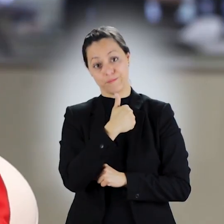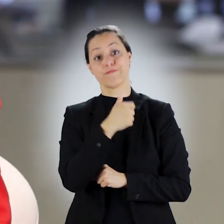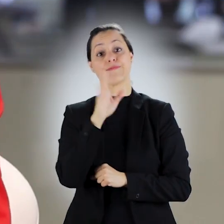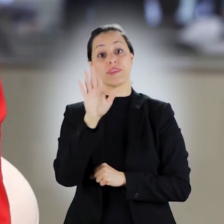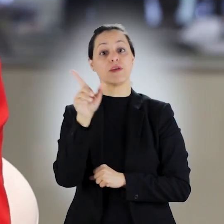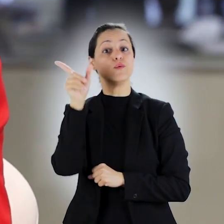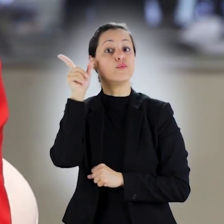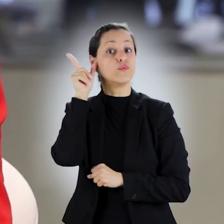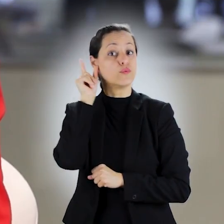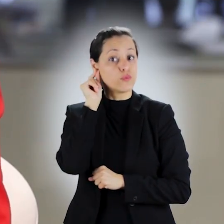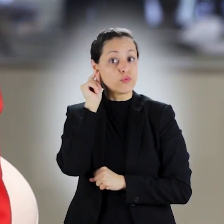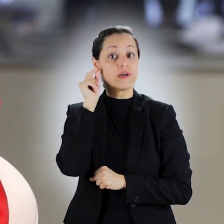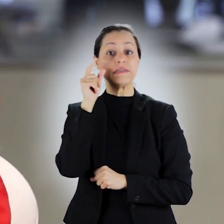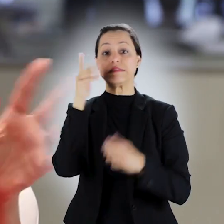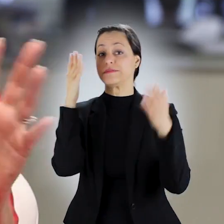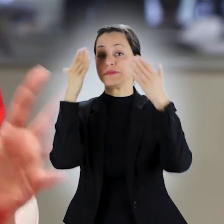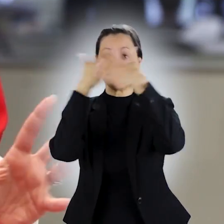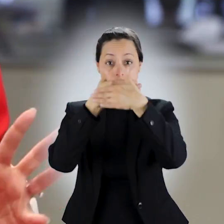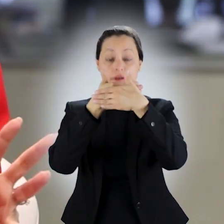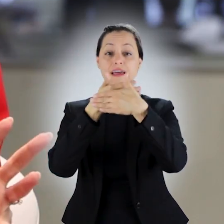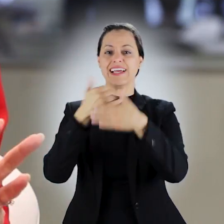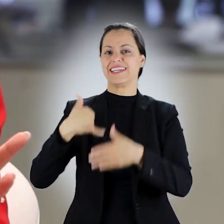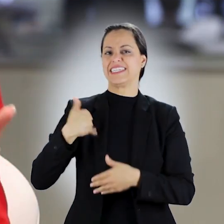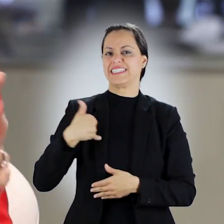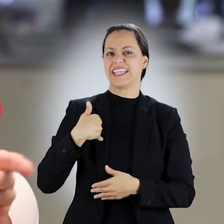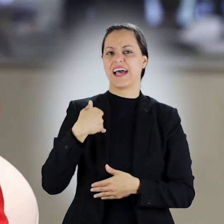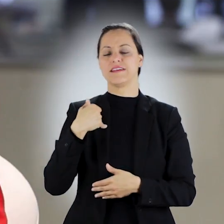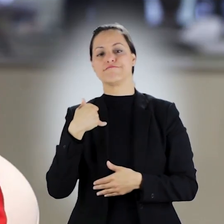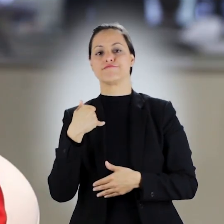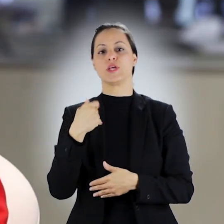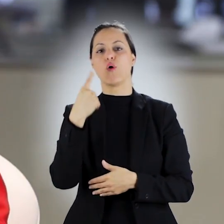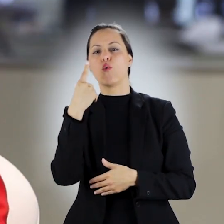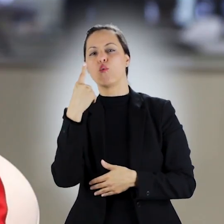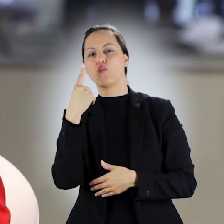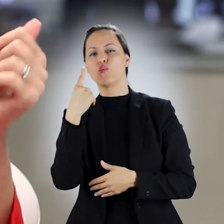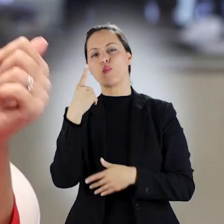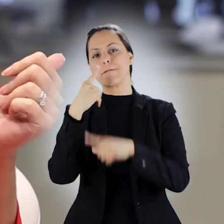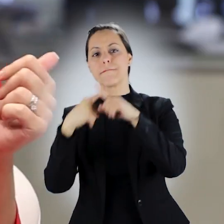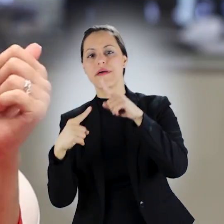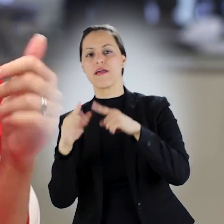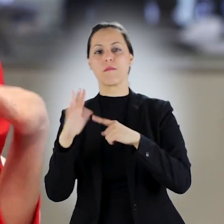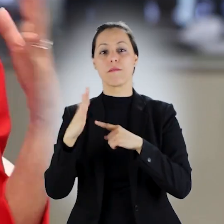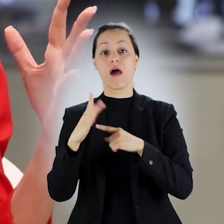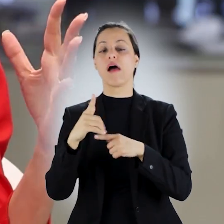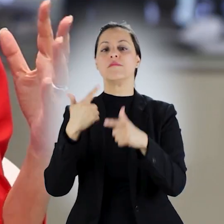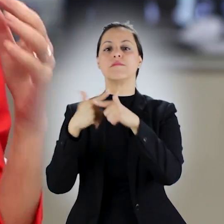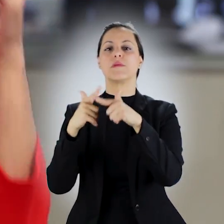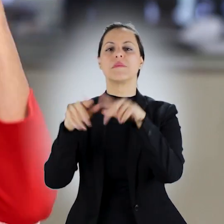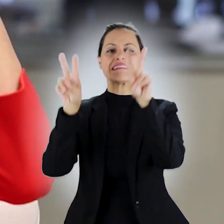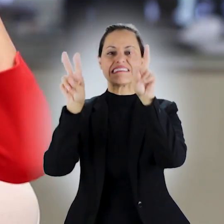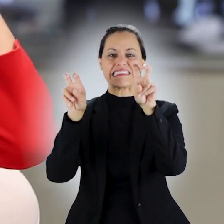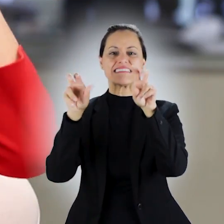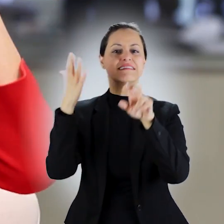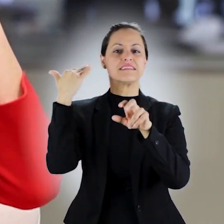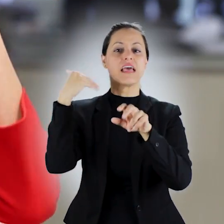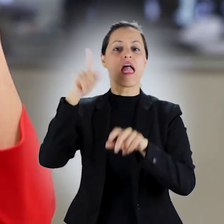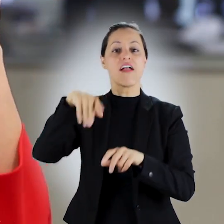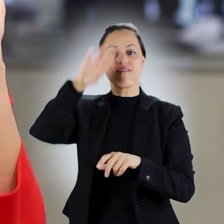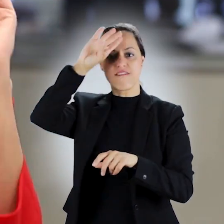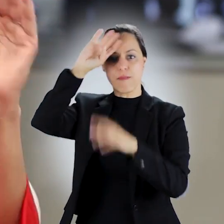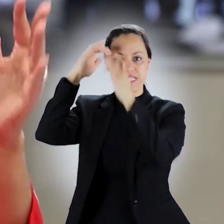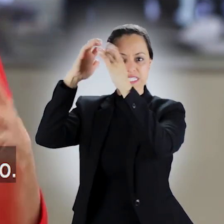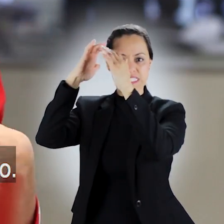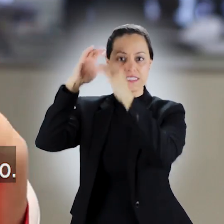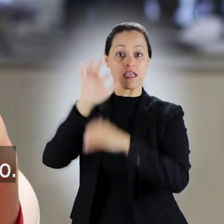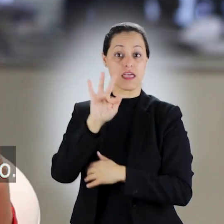Ela perdeu a audição e a visão com 1 ano e meio de idade, mais ou menos. Ela teve o que eles chamaram na época de febre cerebral. Então ela ficou com essas